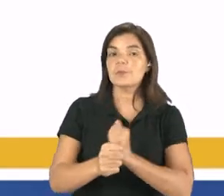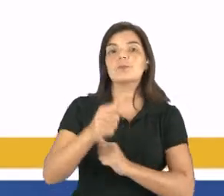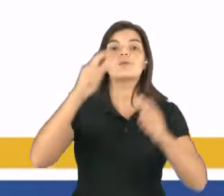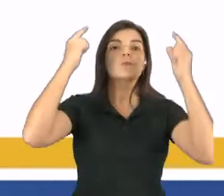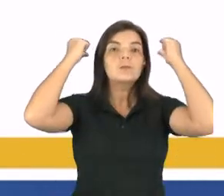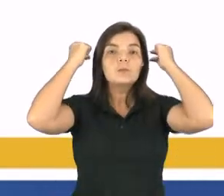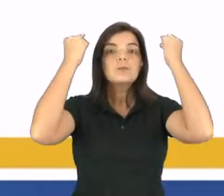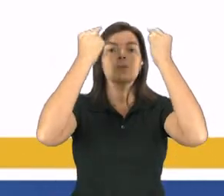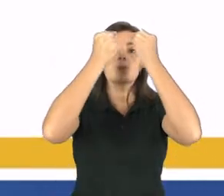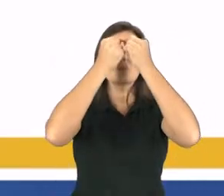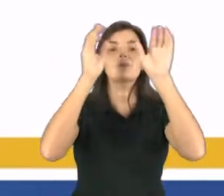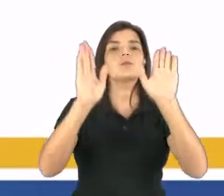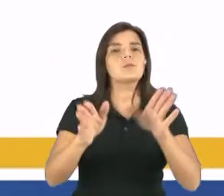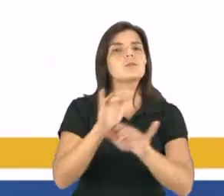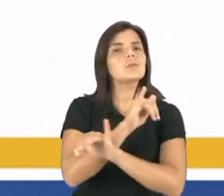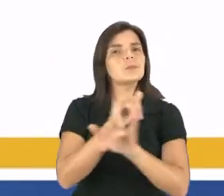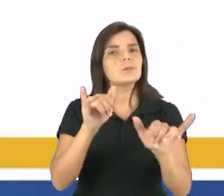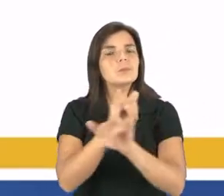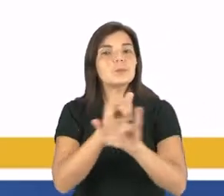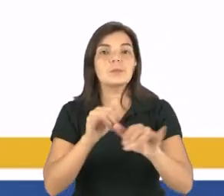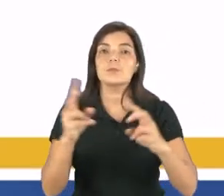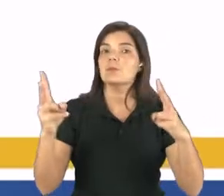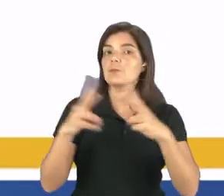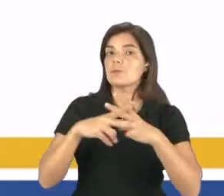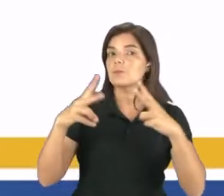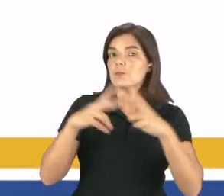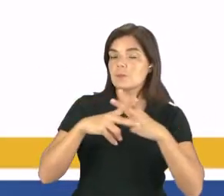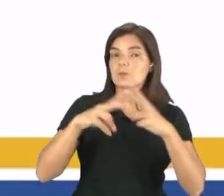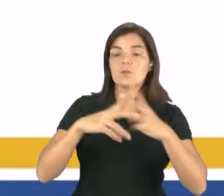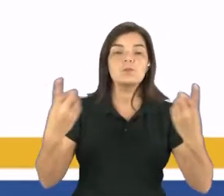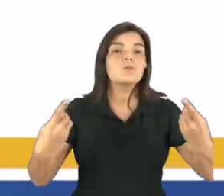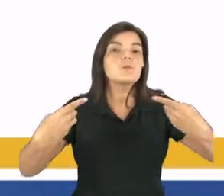Grécia, já se tem notícias de que as lutas faziam